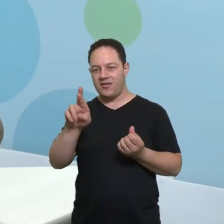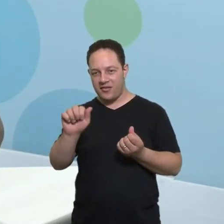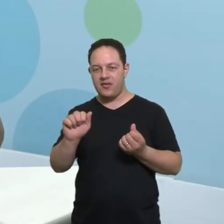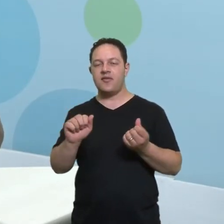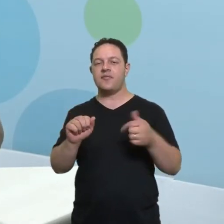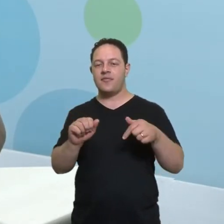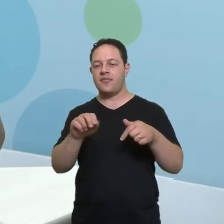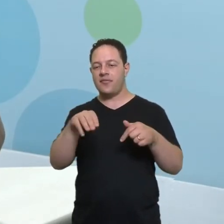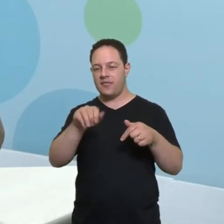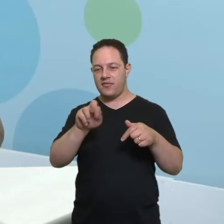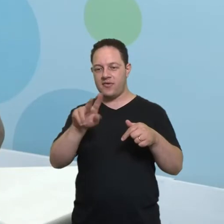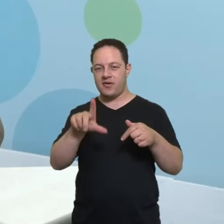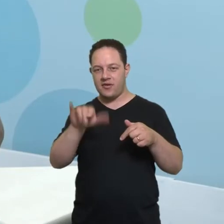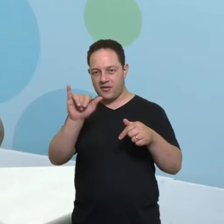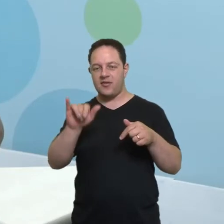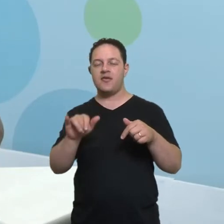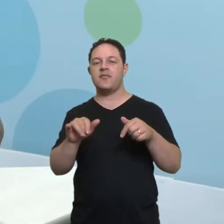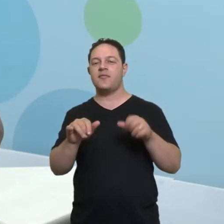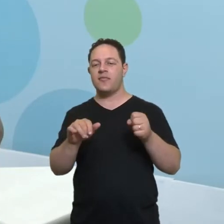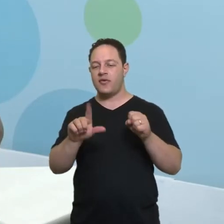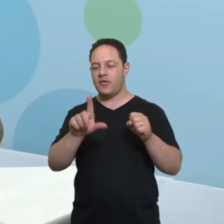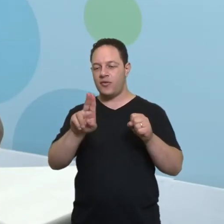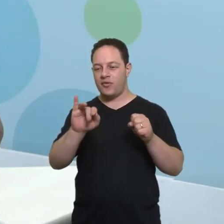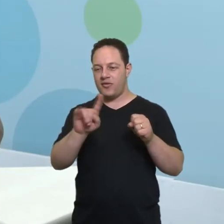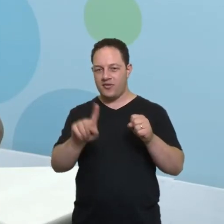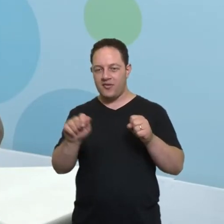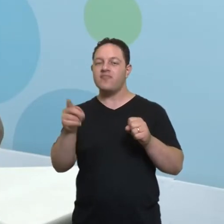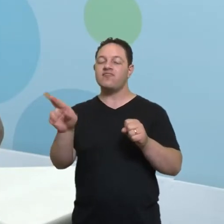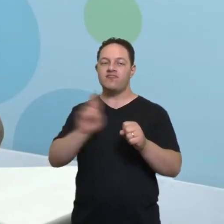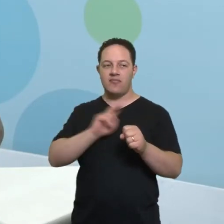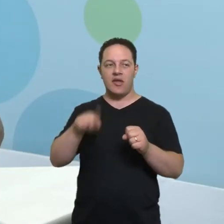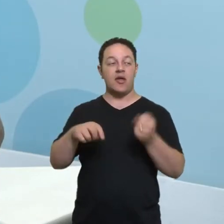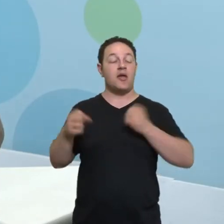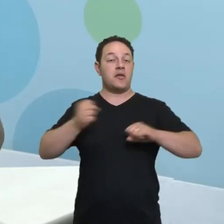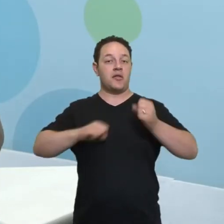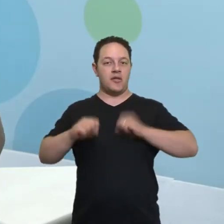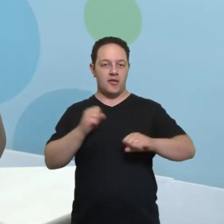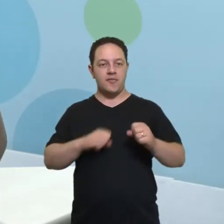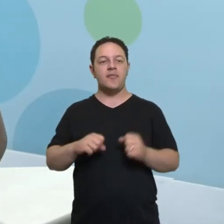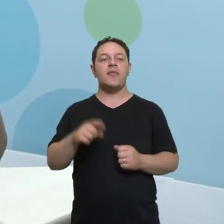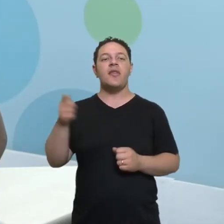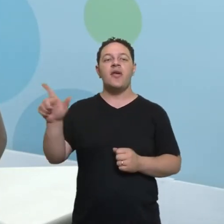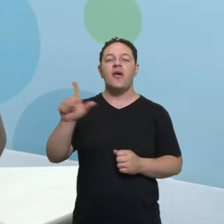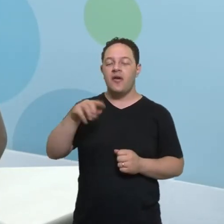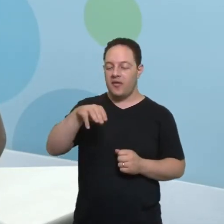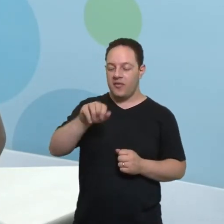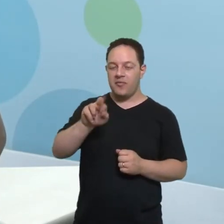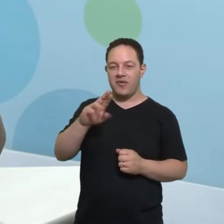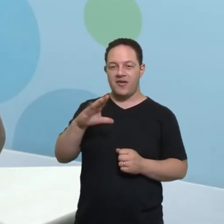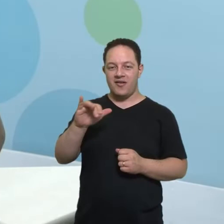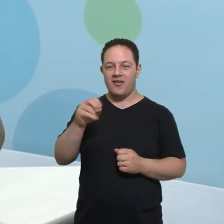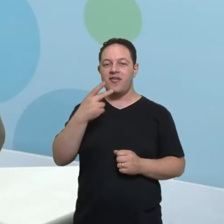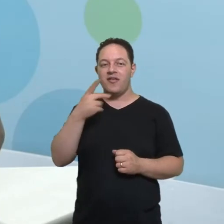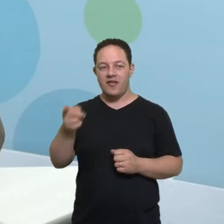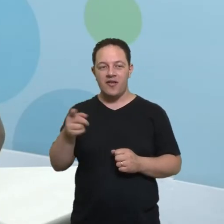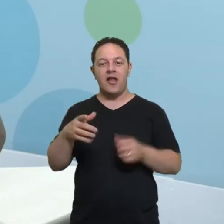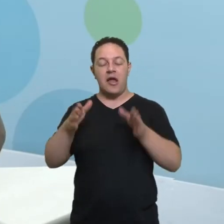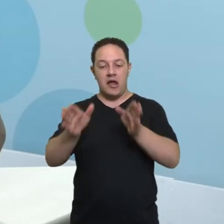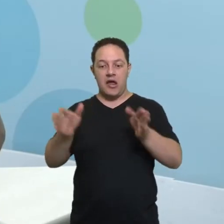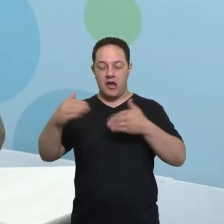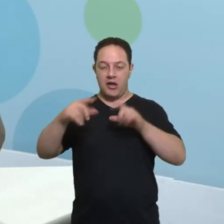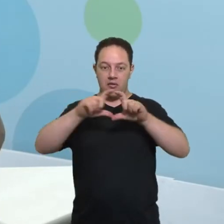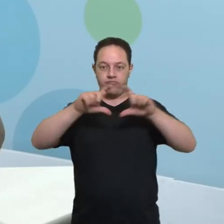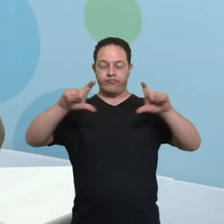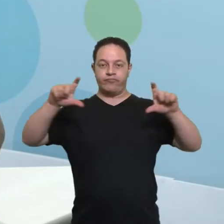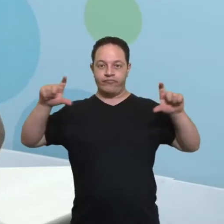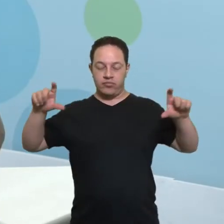Luiza todas responderam a ansiedade teve um professora o mar de escrever inclusive com caixa alta destacando bem